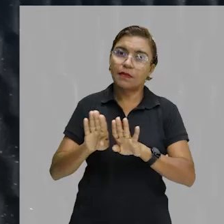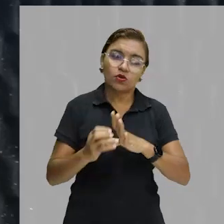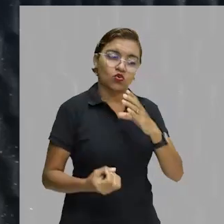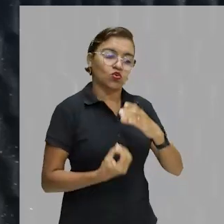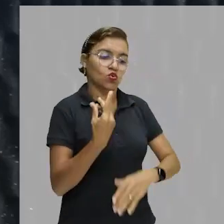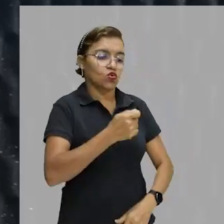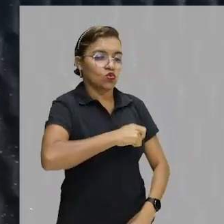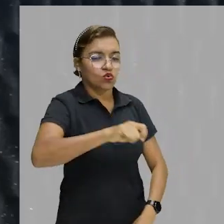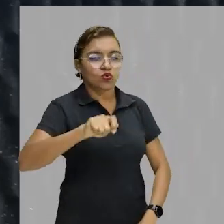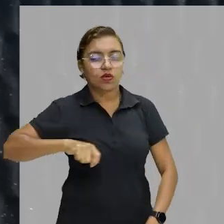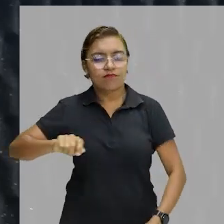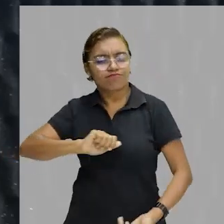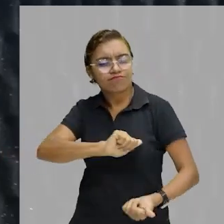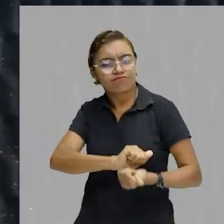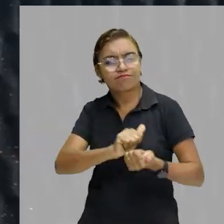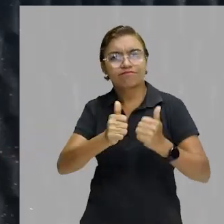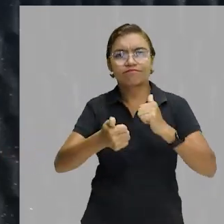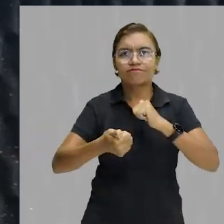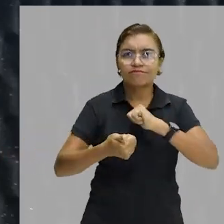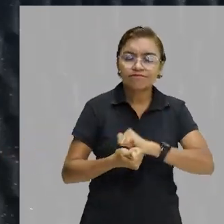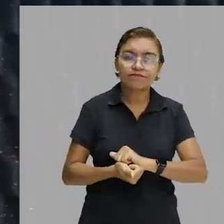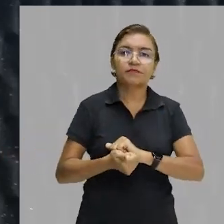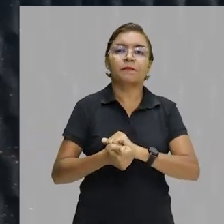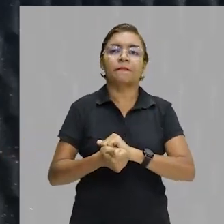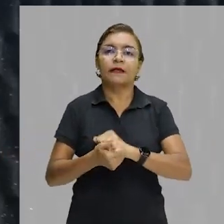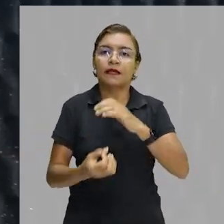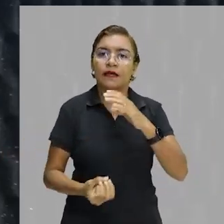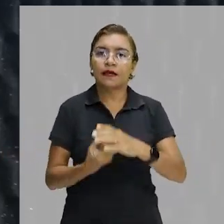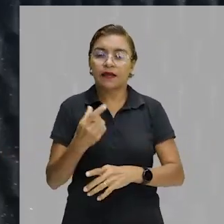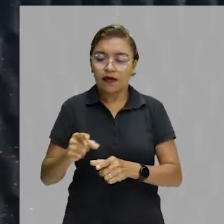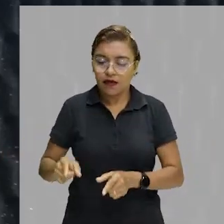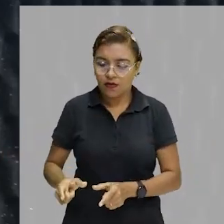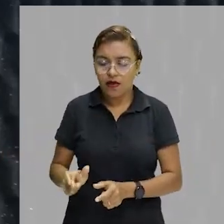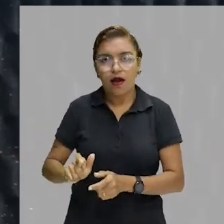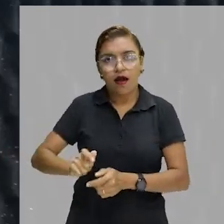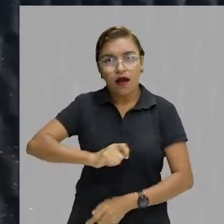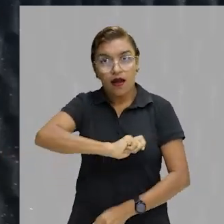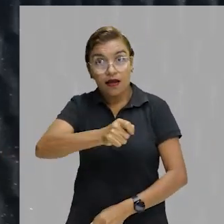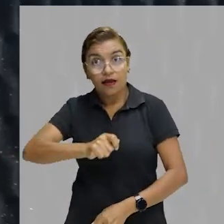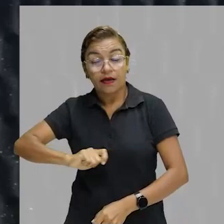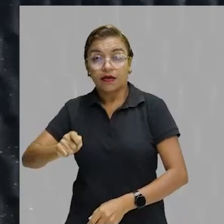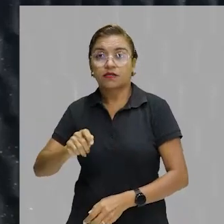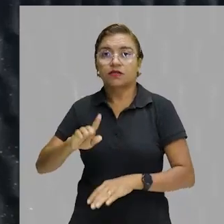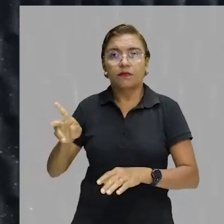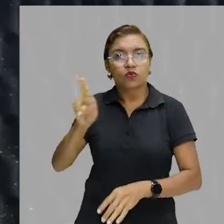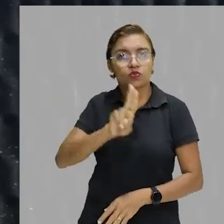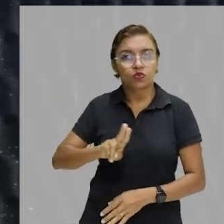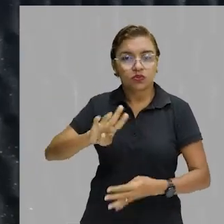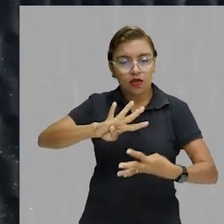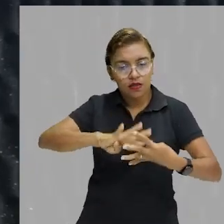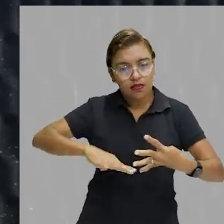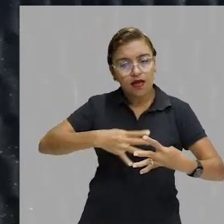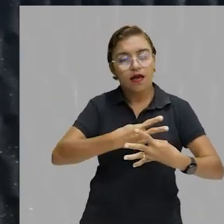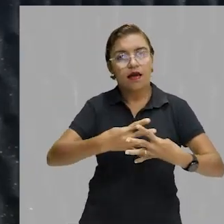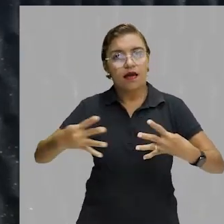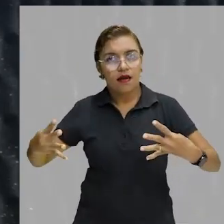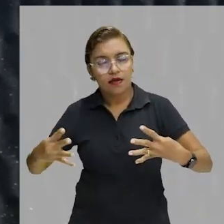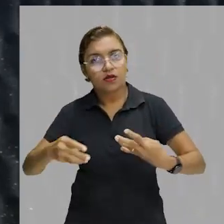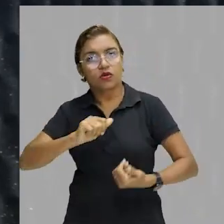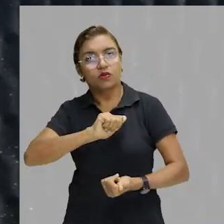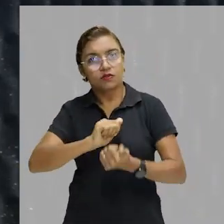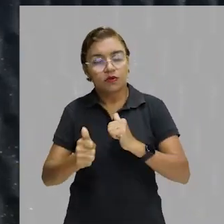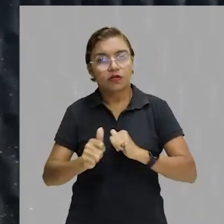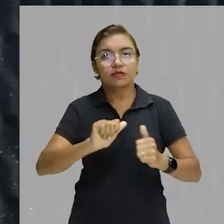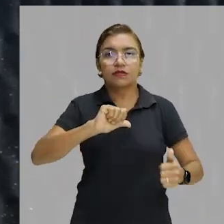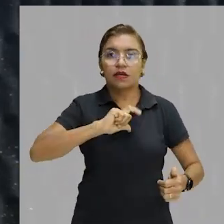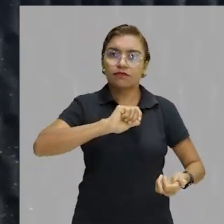foi se adaptando, foram criando as raquetes, foram colocadas as redes, e o esporte ele vai sofrendo adaptações o tempo todo.